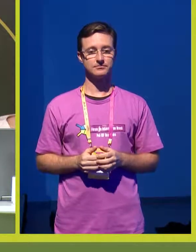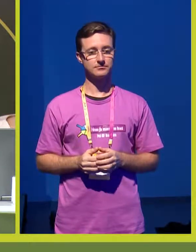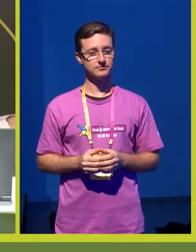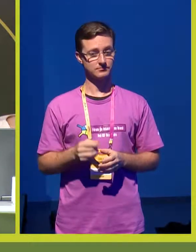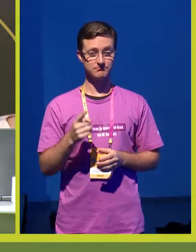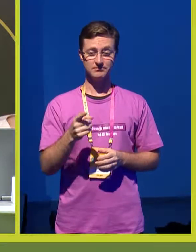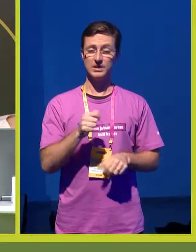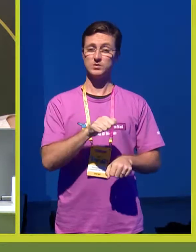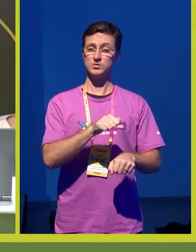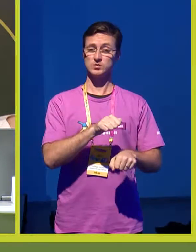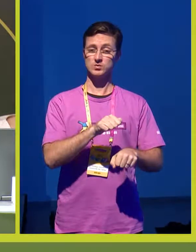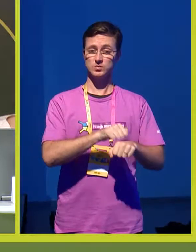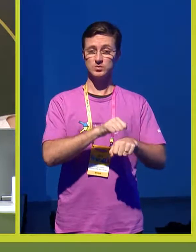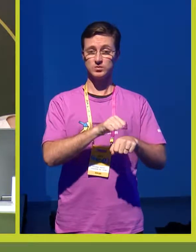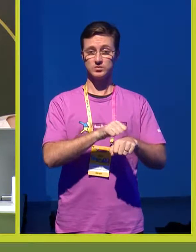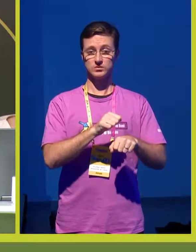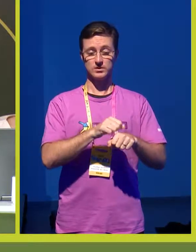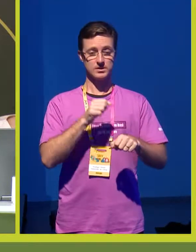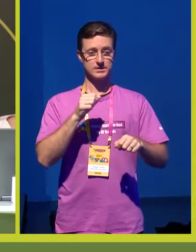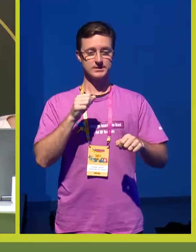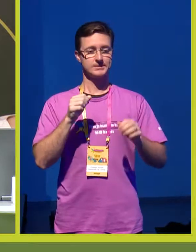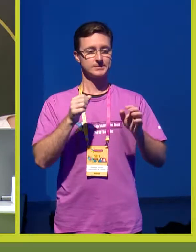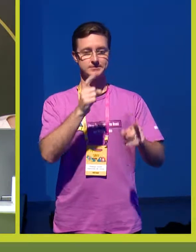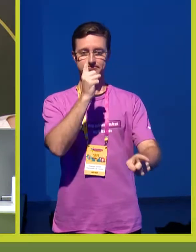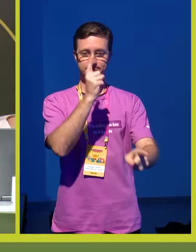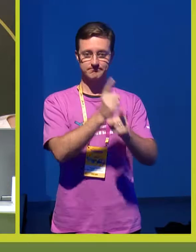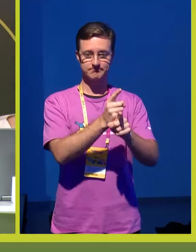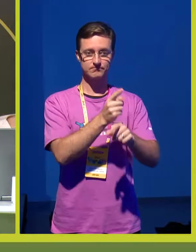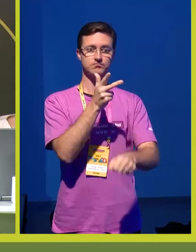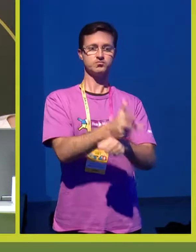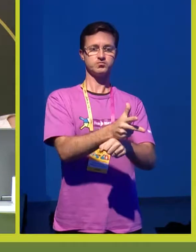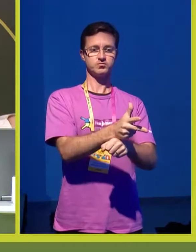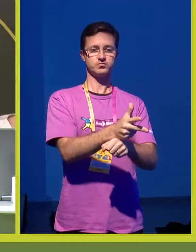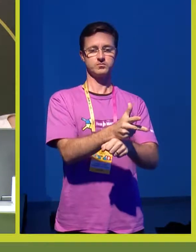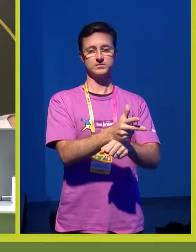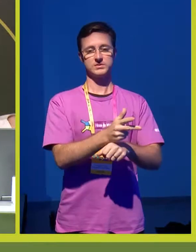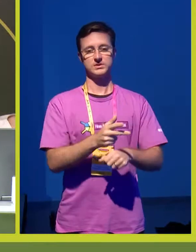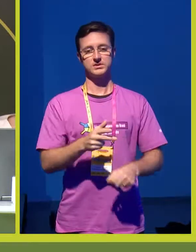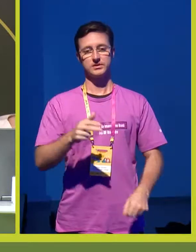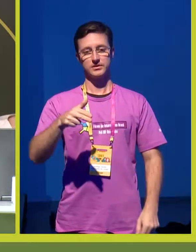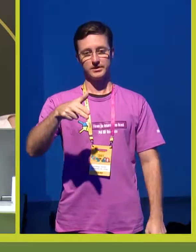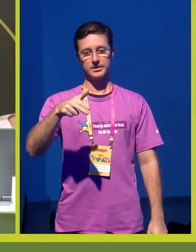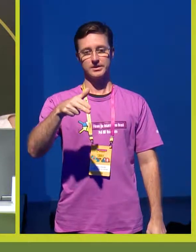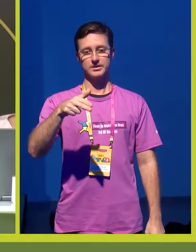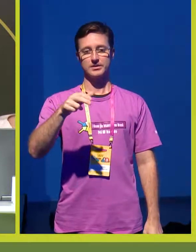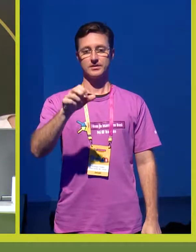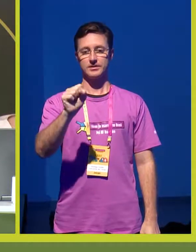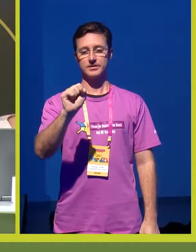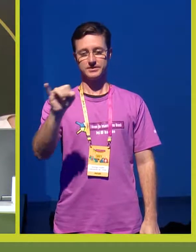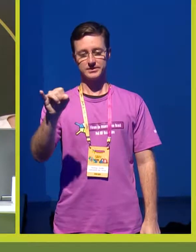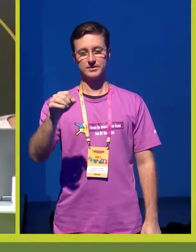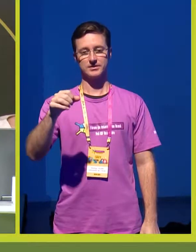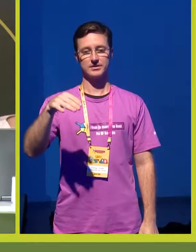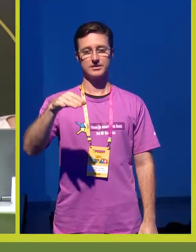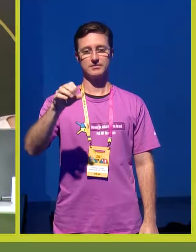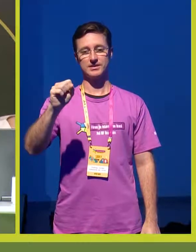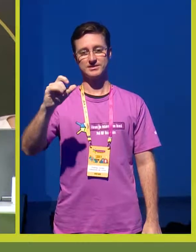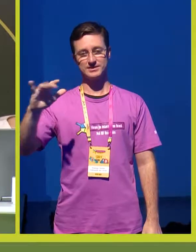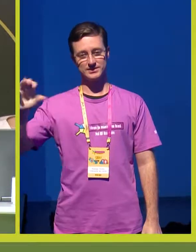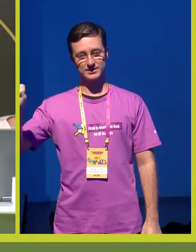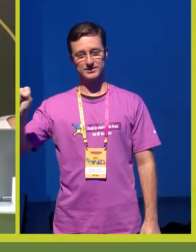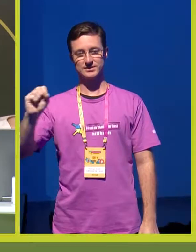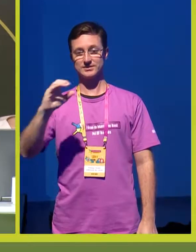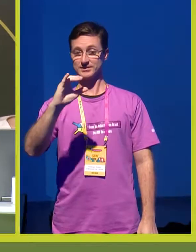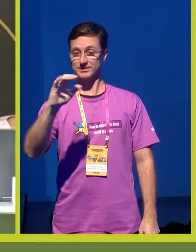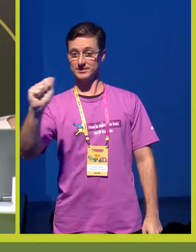do que normalmente se identifica como estado de vigilância. O NSA, o MI6, a